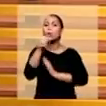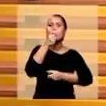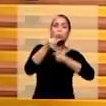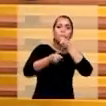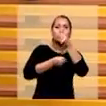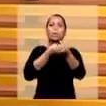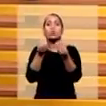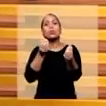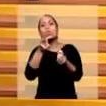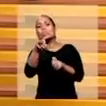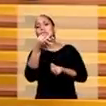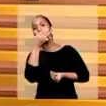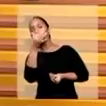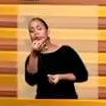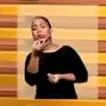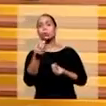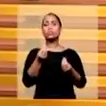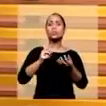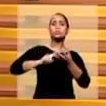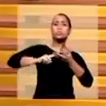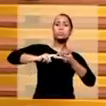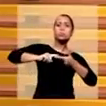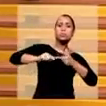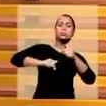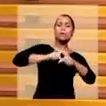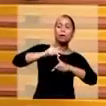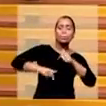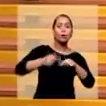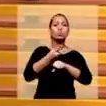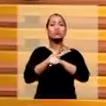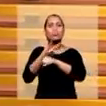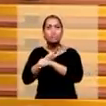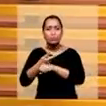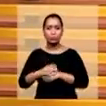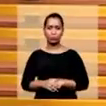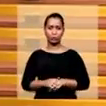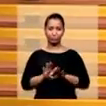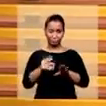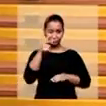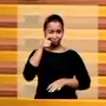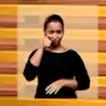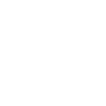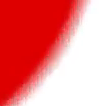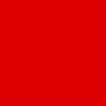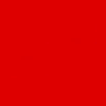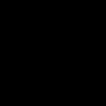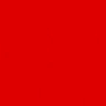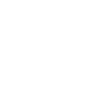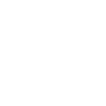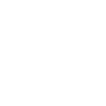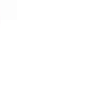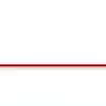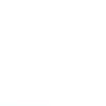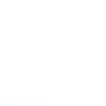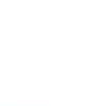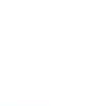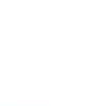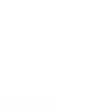esses relatos. O que eles nos contam, há quanto tempo procuram esse emprego. Confira na reportagem.